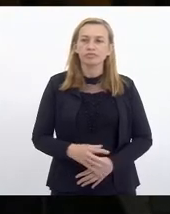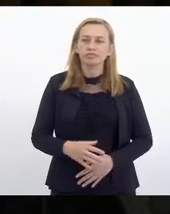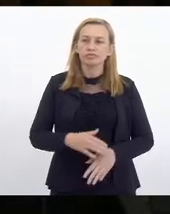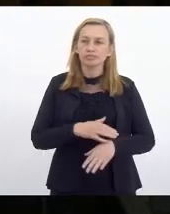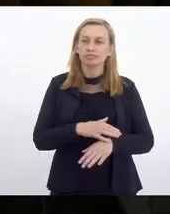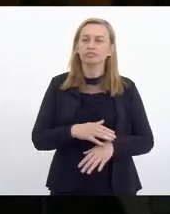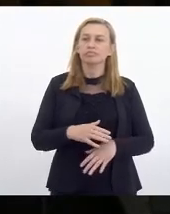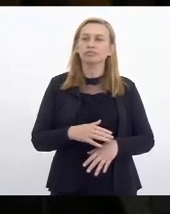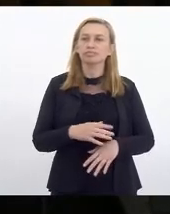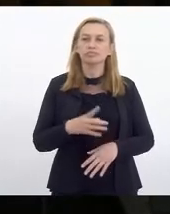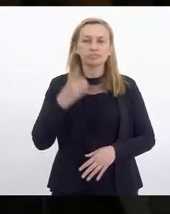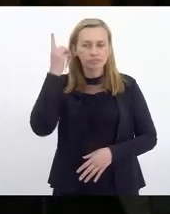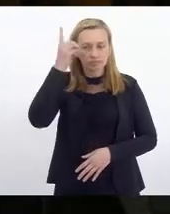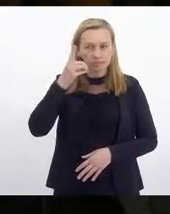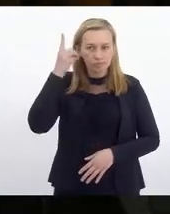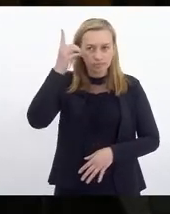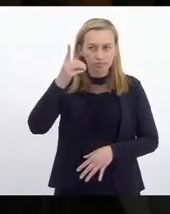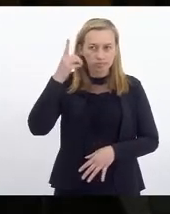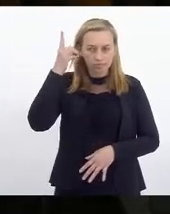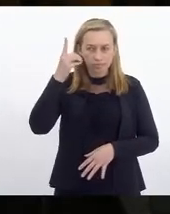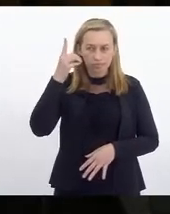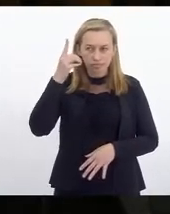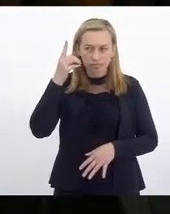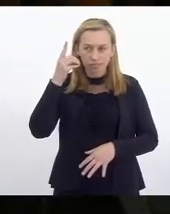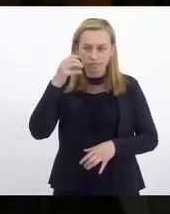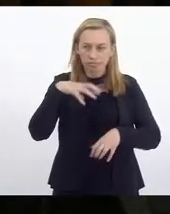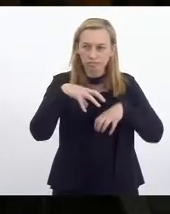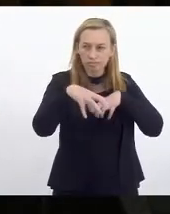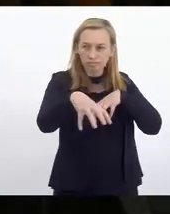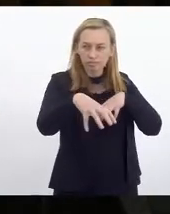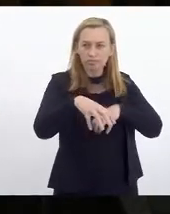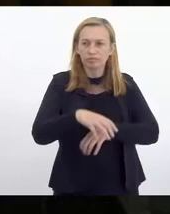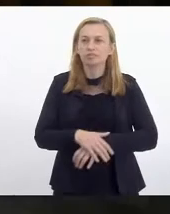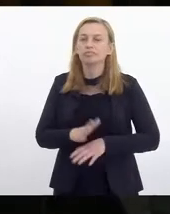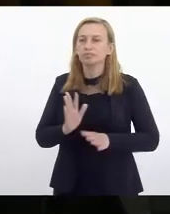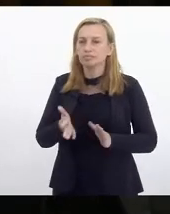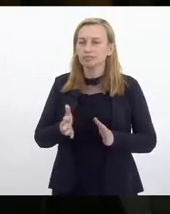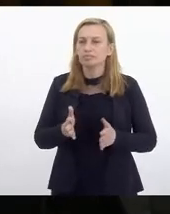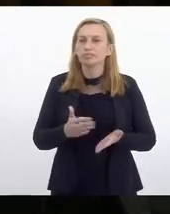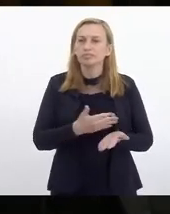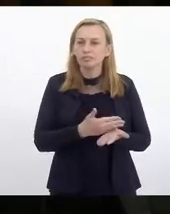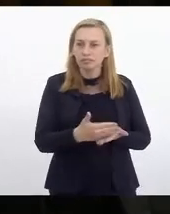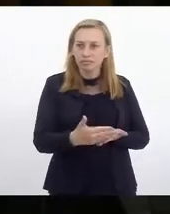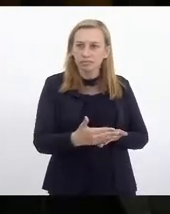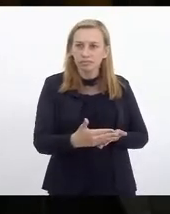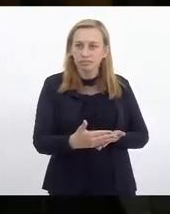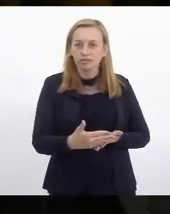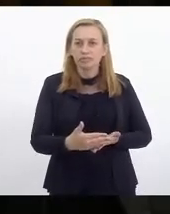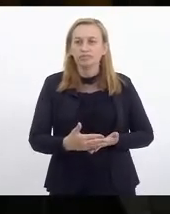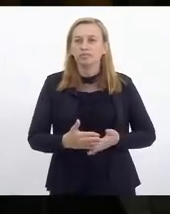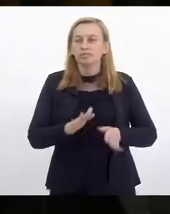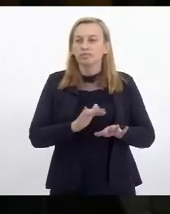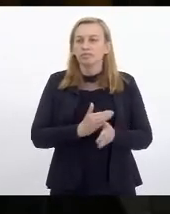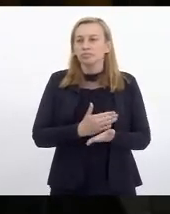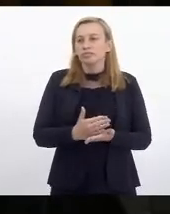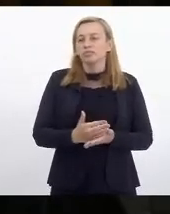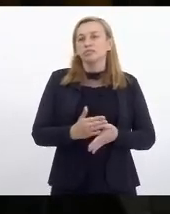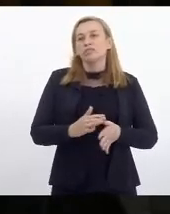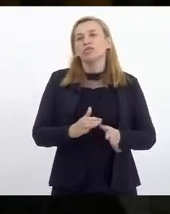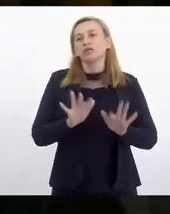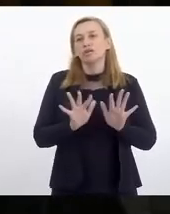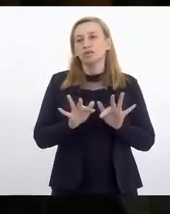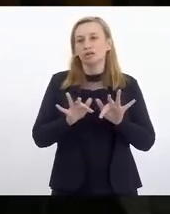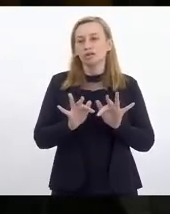remota. Já saudei no expediente inicial também as nossas intérpretes